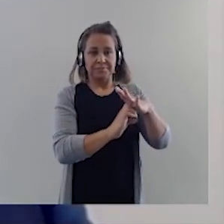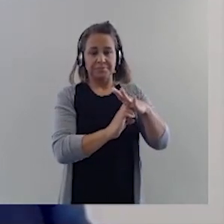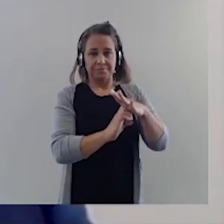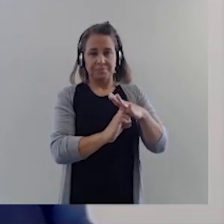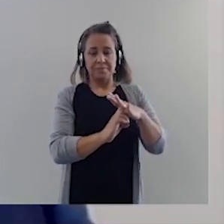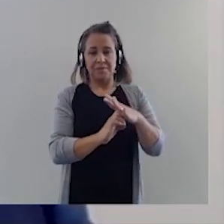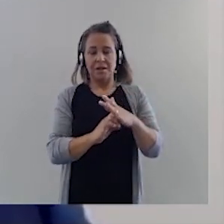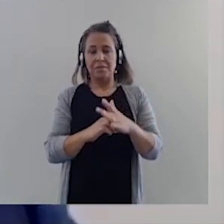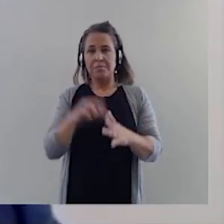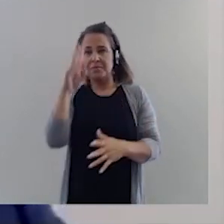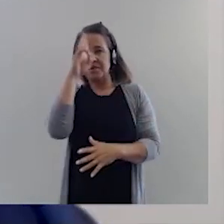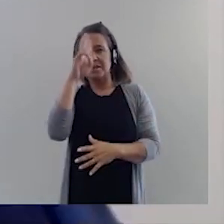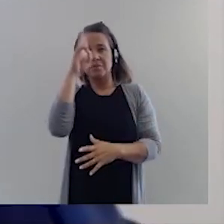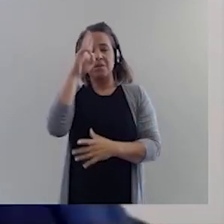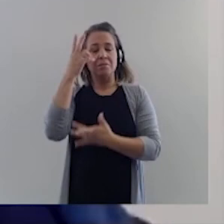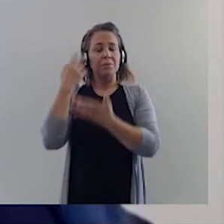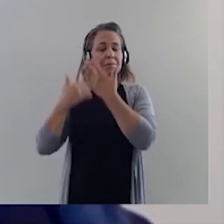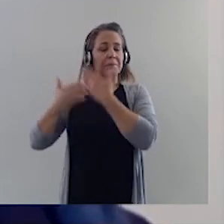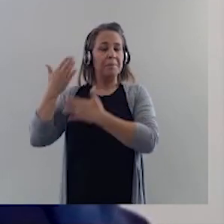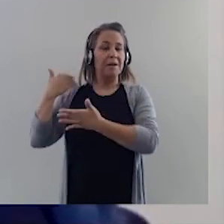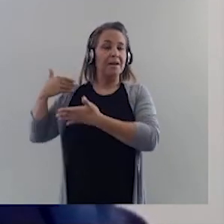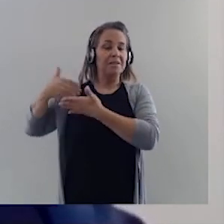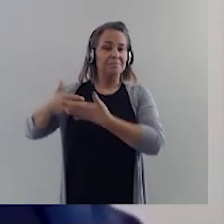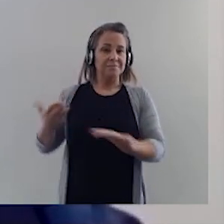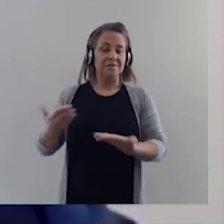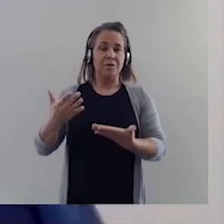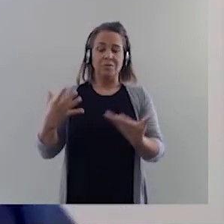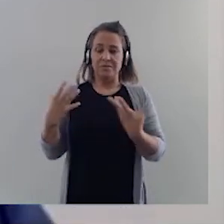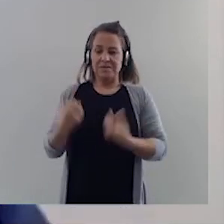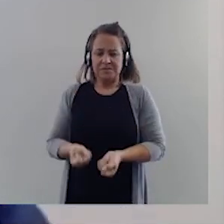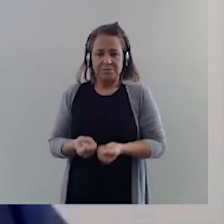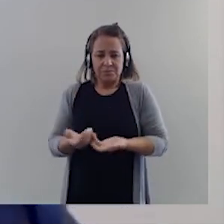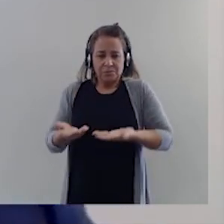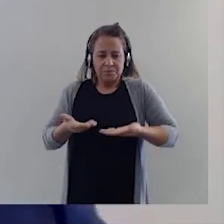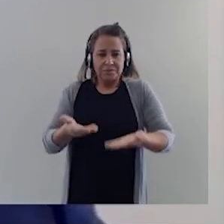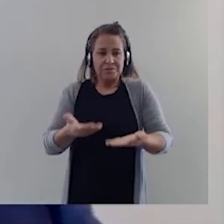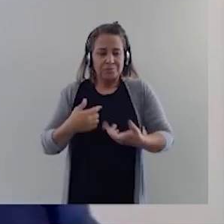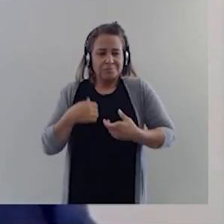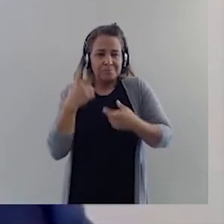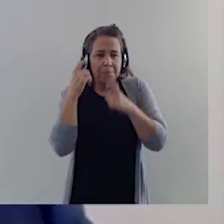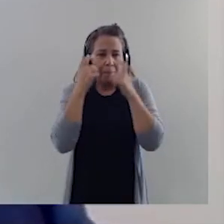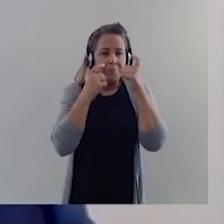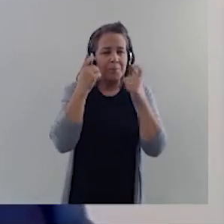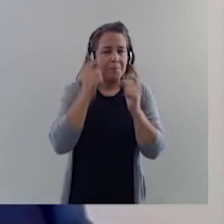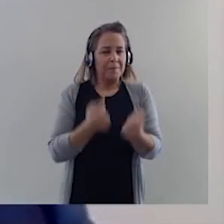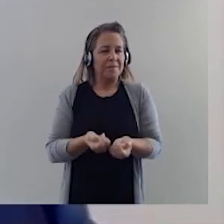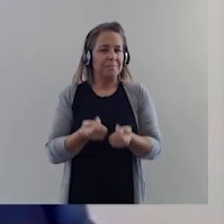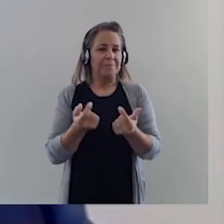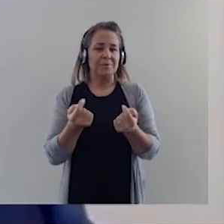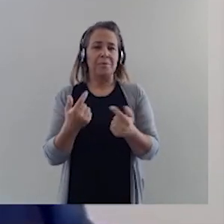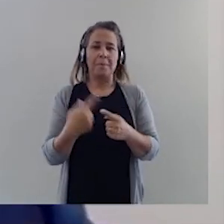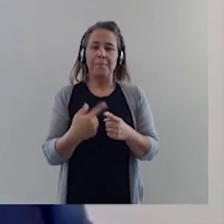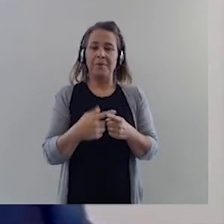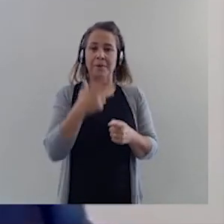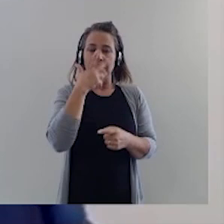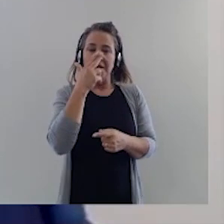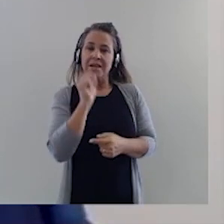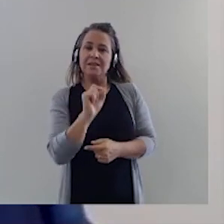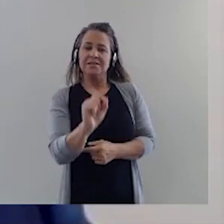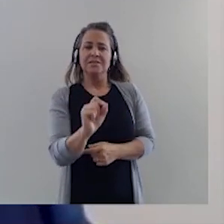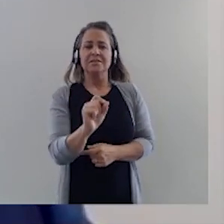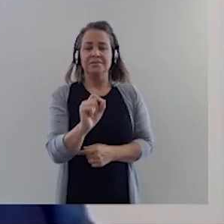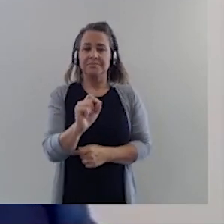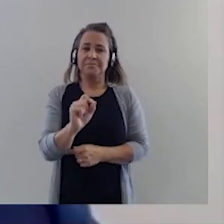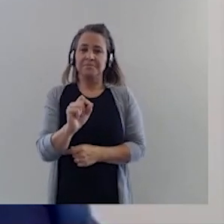ele me remeteu, quando eu recebi o convite, eu fiquei um pouco preocupado, porque ele fica parecendo um pouco